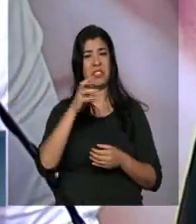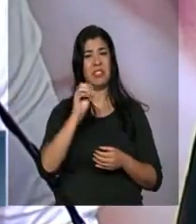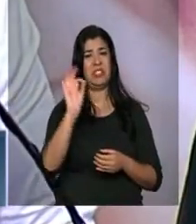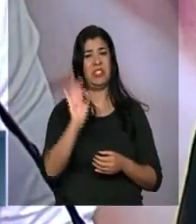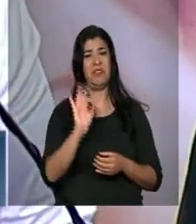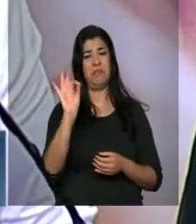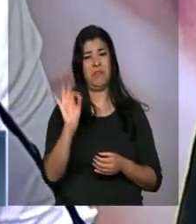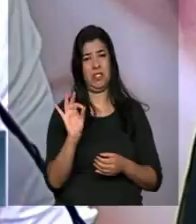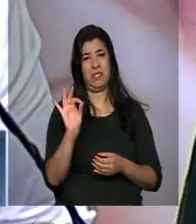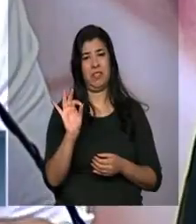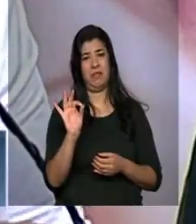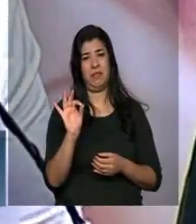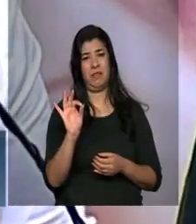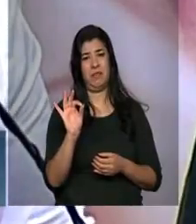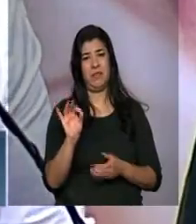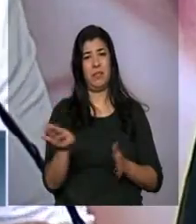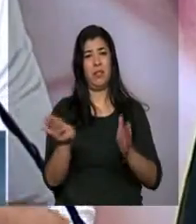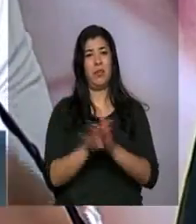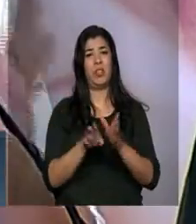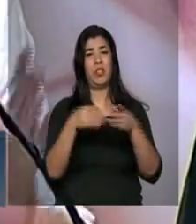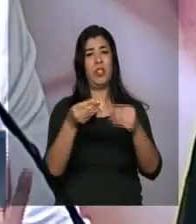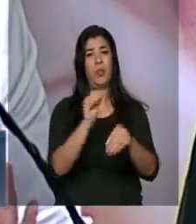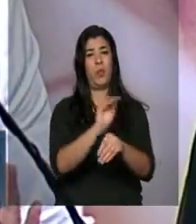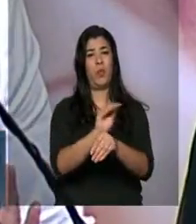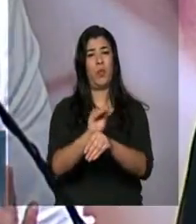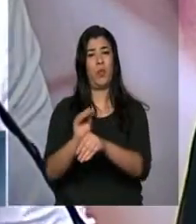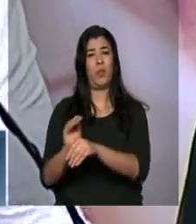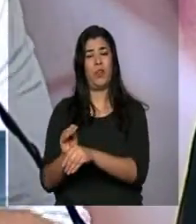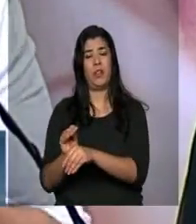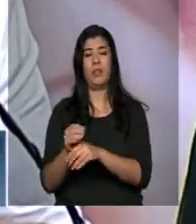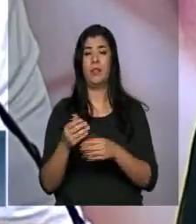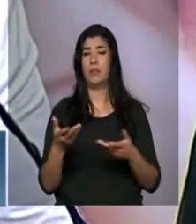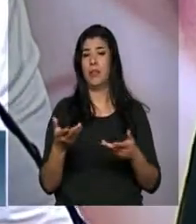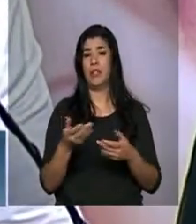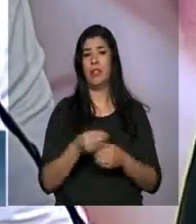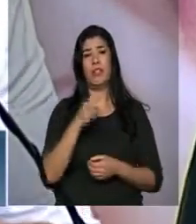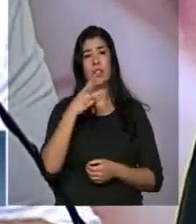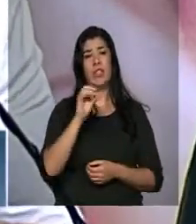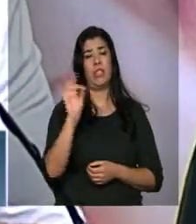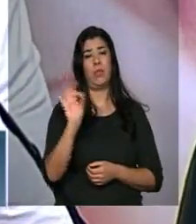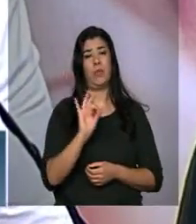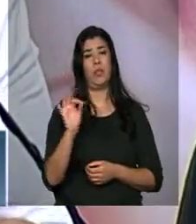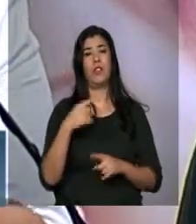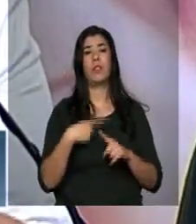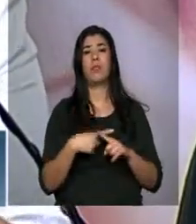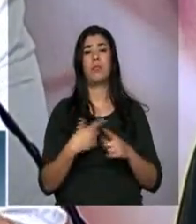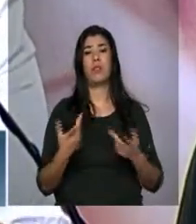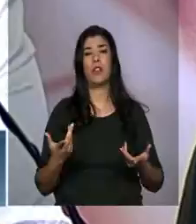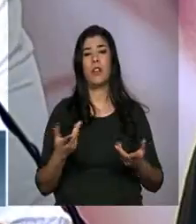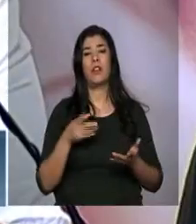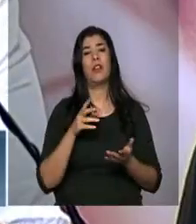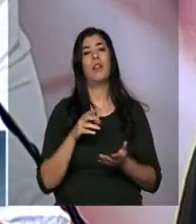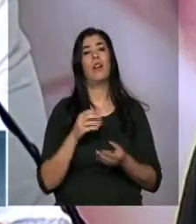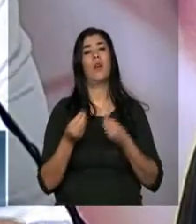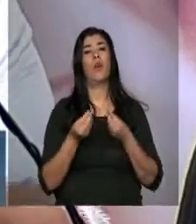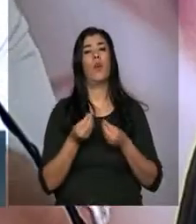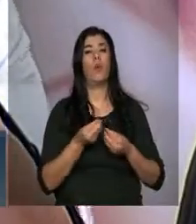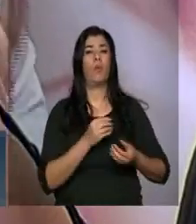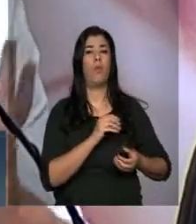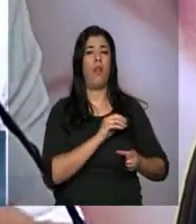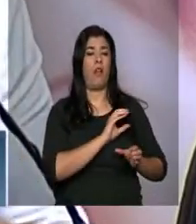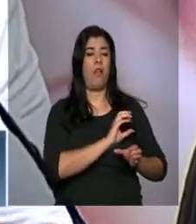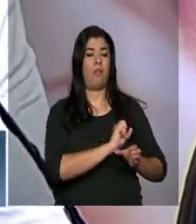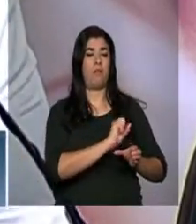chega lá para o recém-nascido. Claro que essa perda de 30% nem toda está relacionada com a forma da coleta. Tem